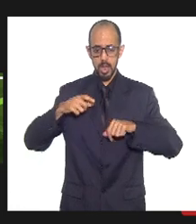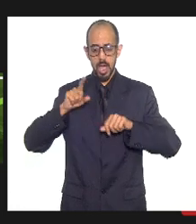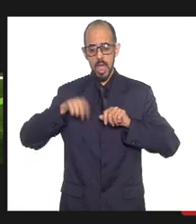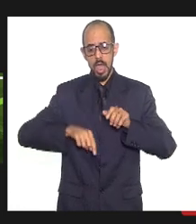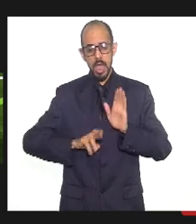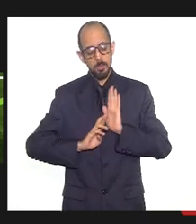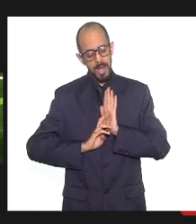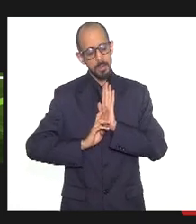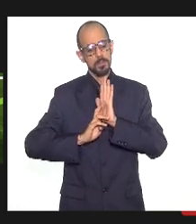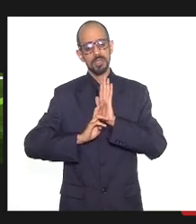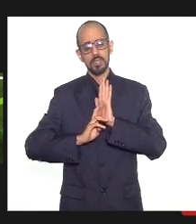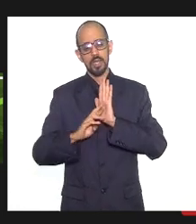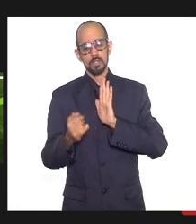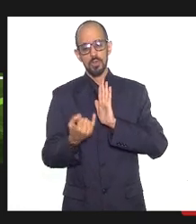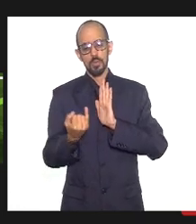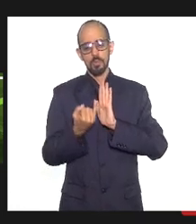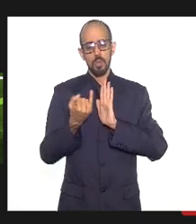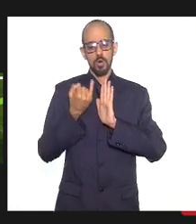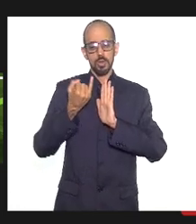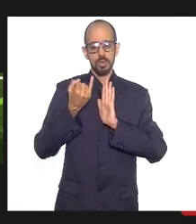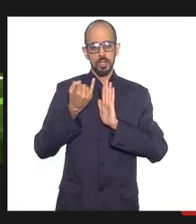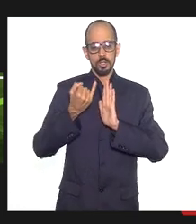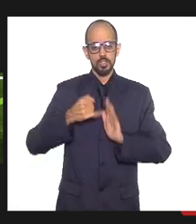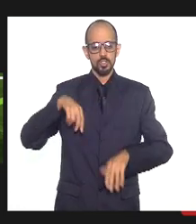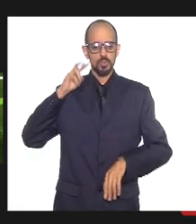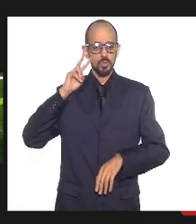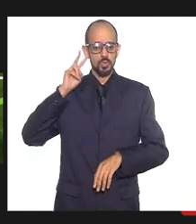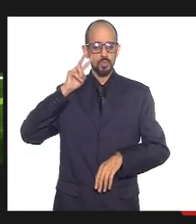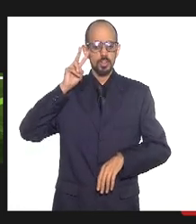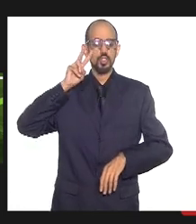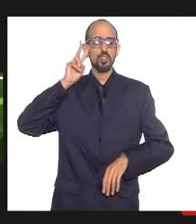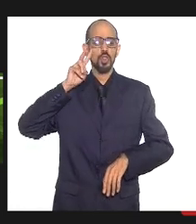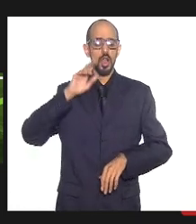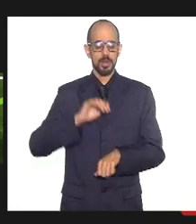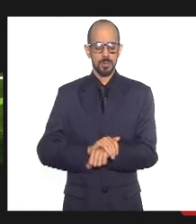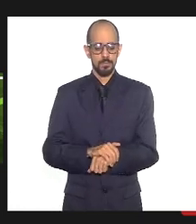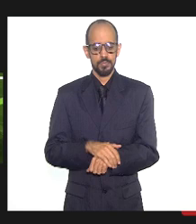representa bastante o que temos lutado aqui historicamente.